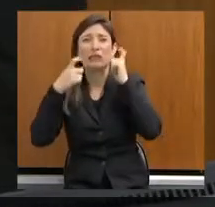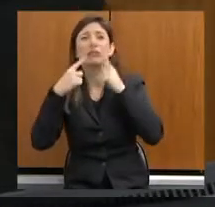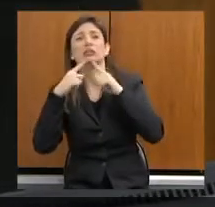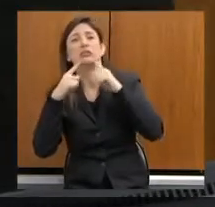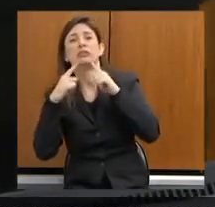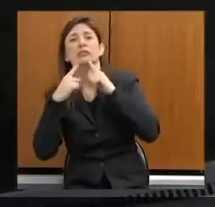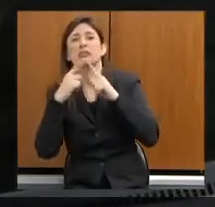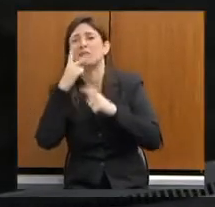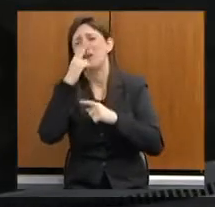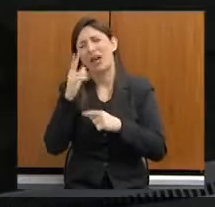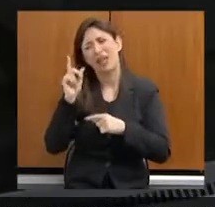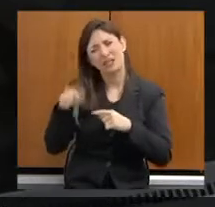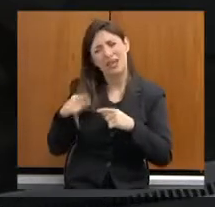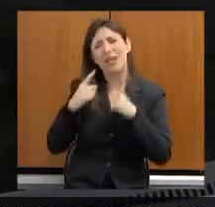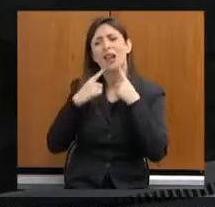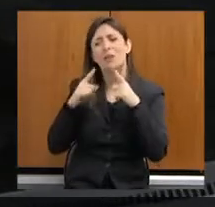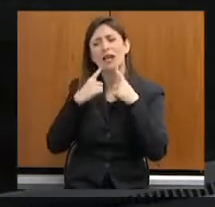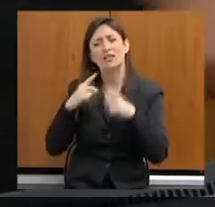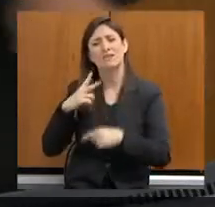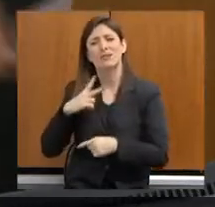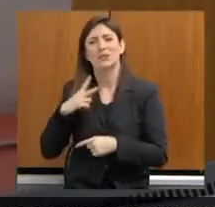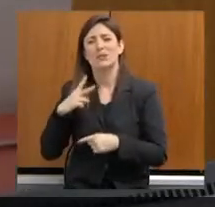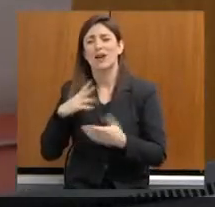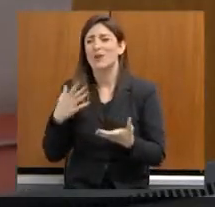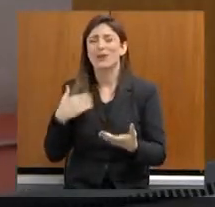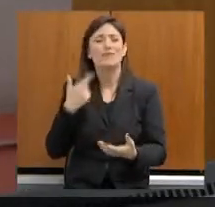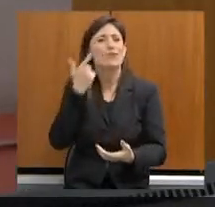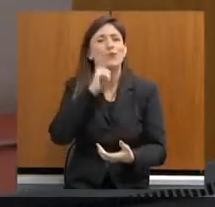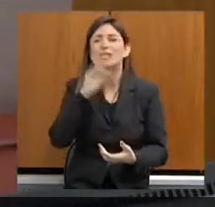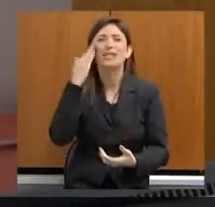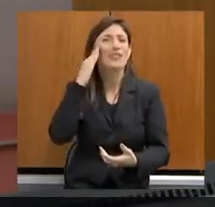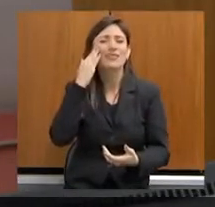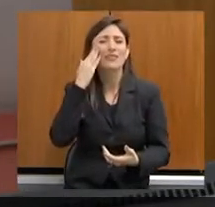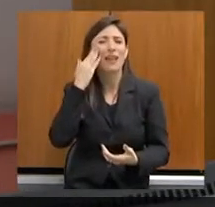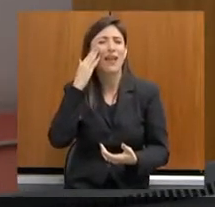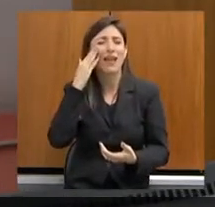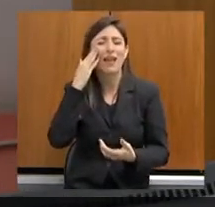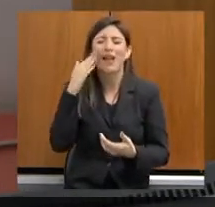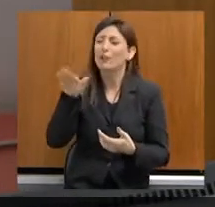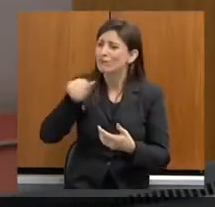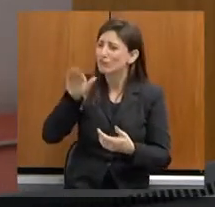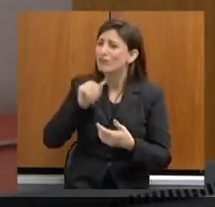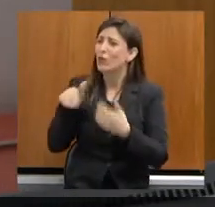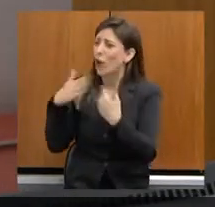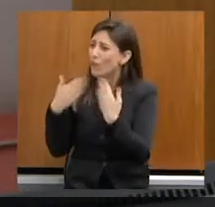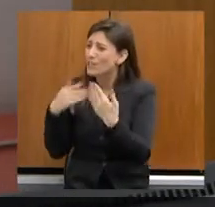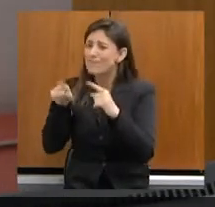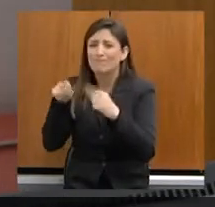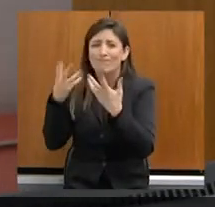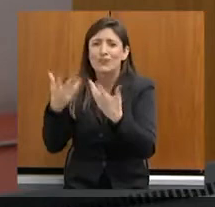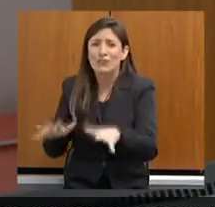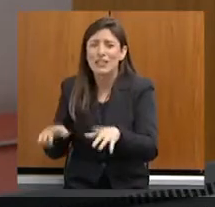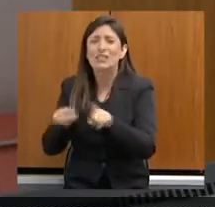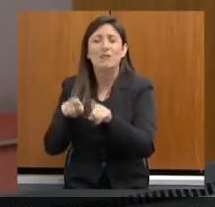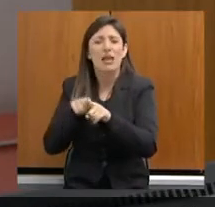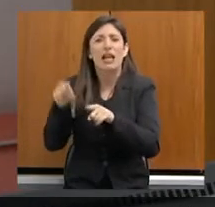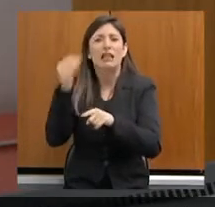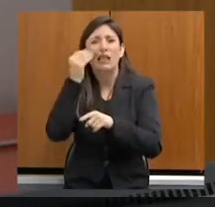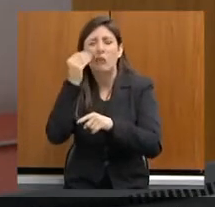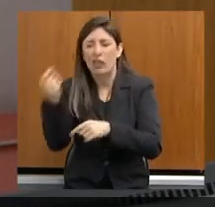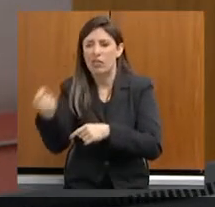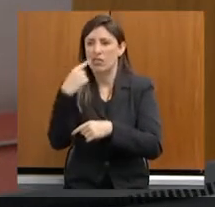eu não consegui entender porque se negaram a conversar e fizeram inclusive ataques pessoais a minha pessoa